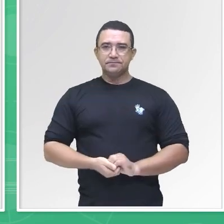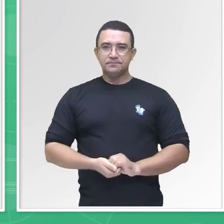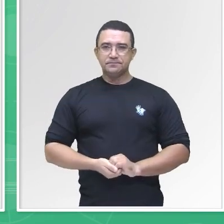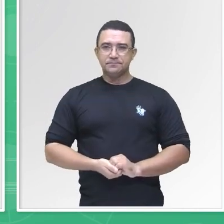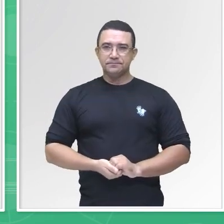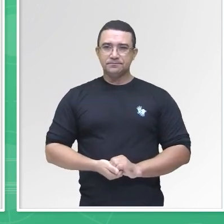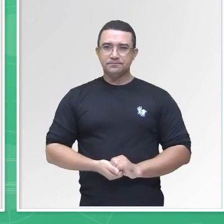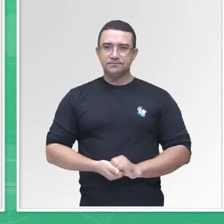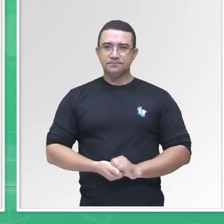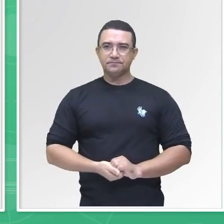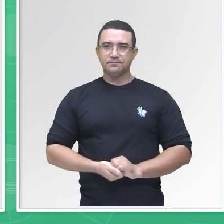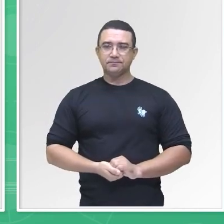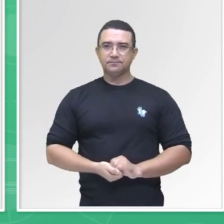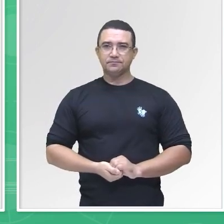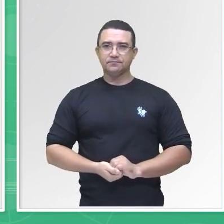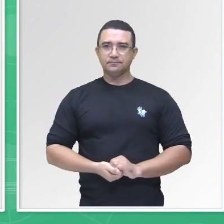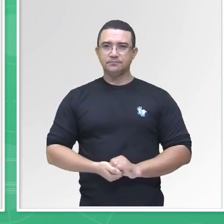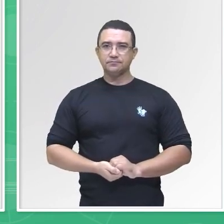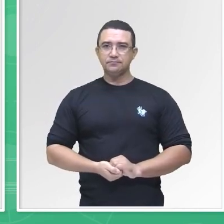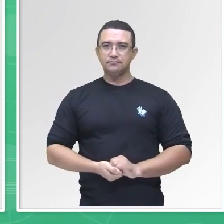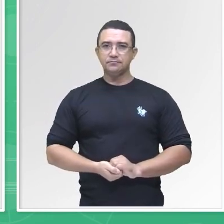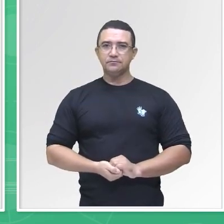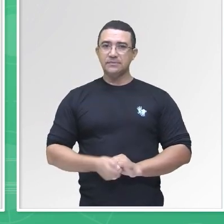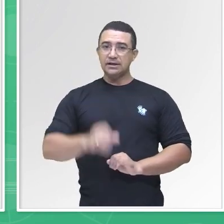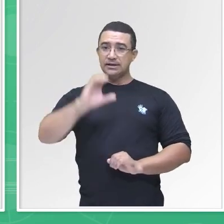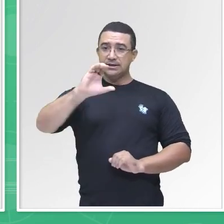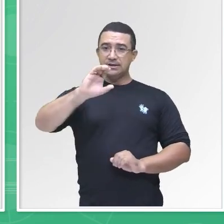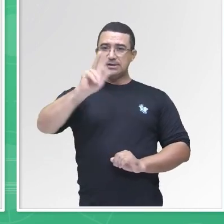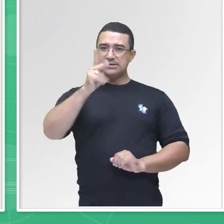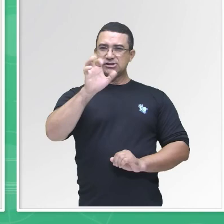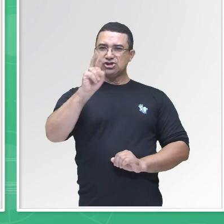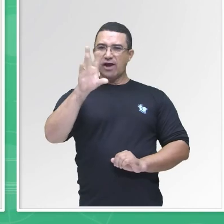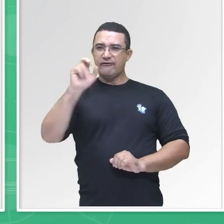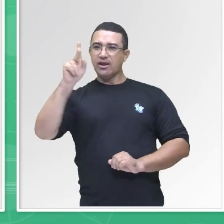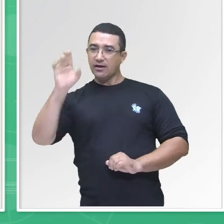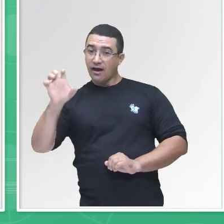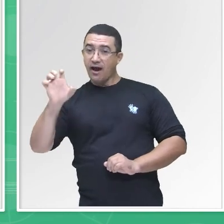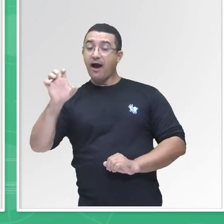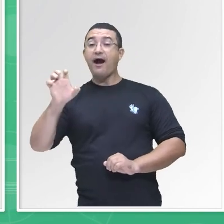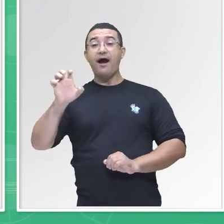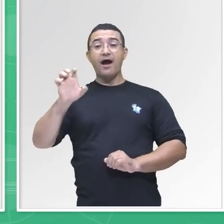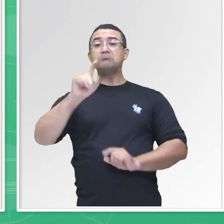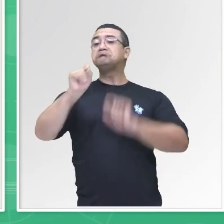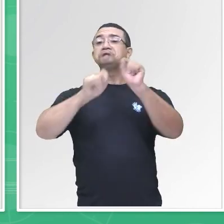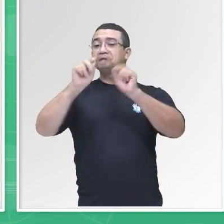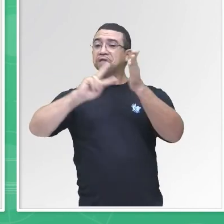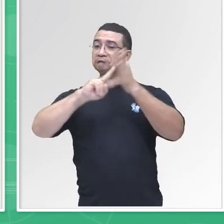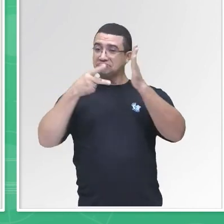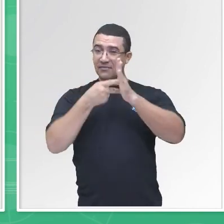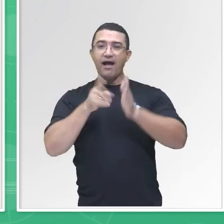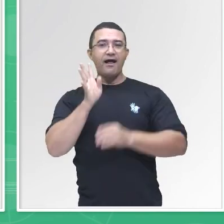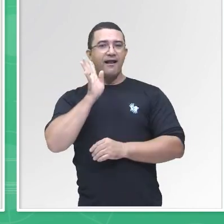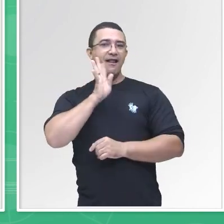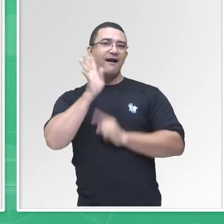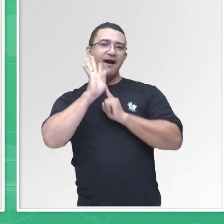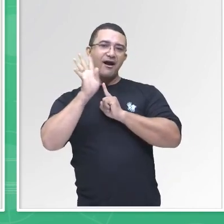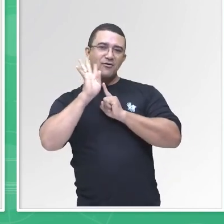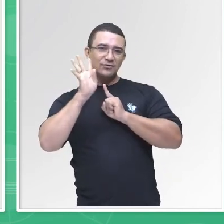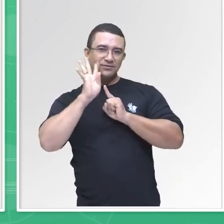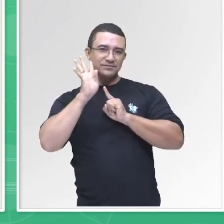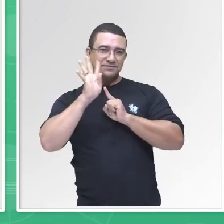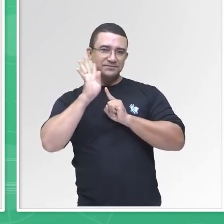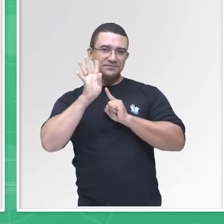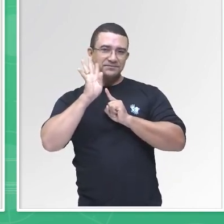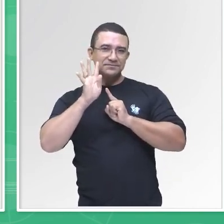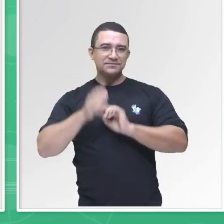presentação. Muy bien. Aí, chévere! Os alunos dizem, epa, chévere! Legal, né? Muito bem. Vamos